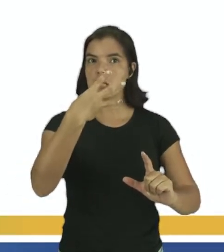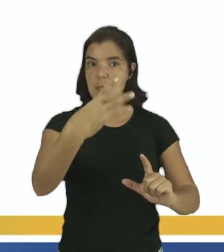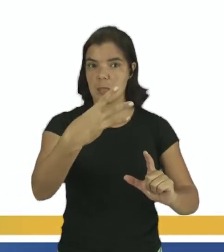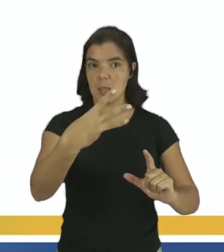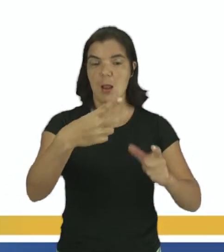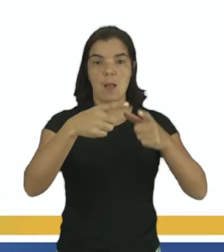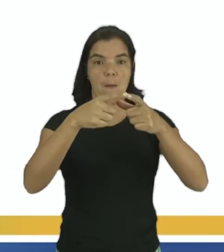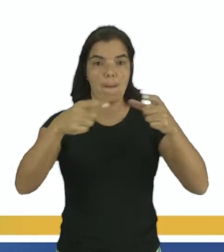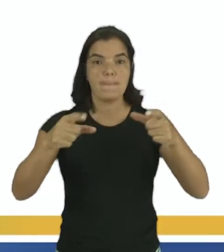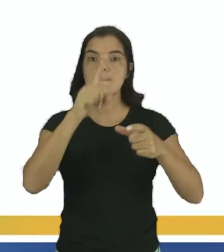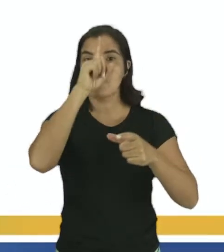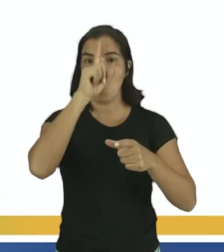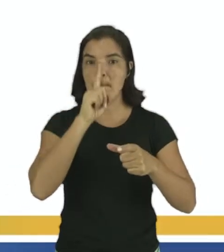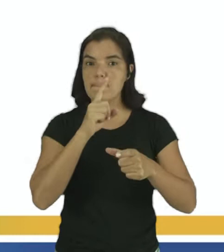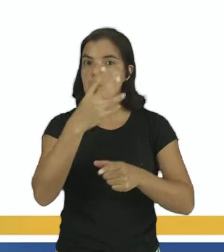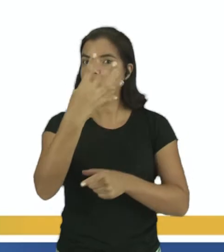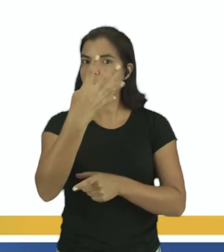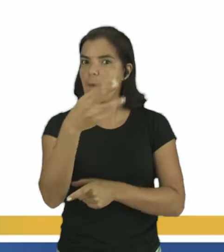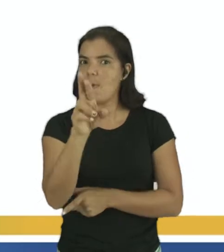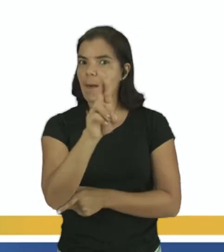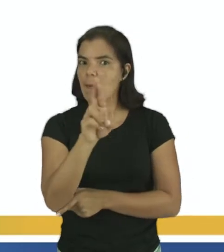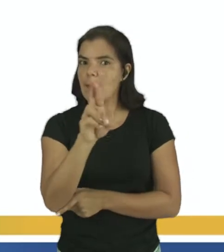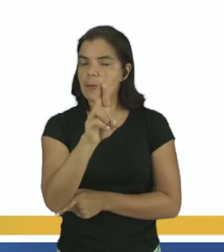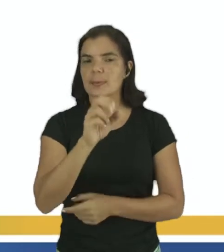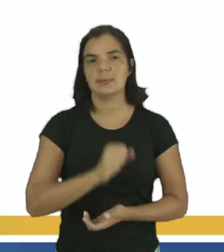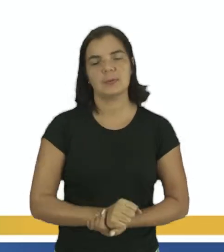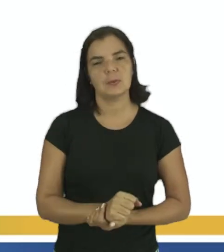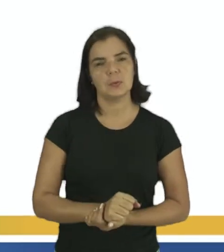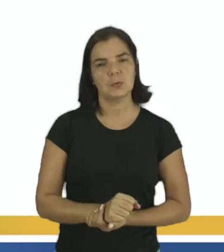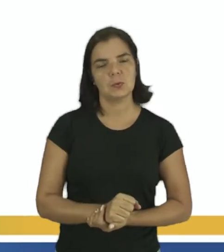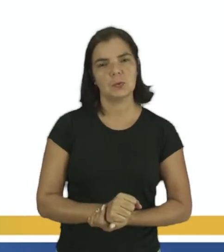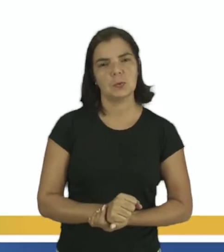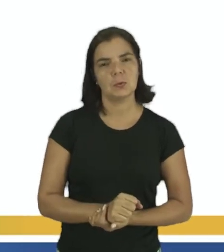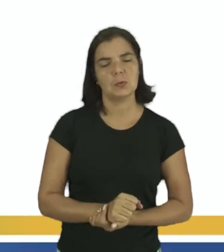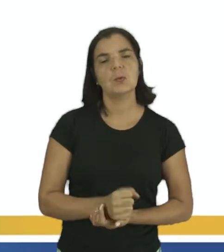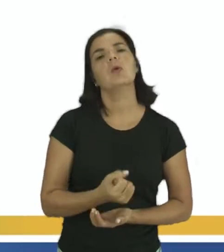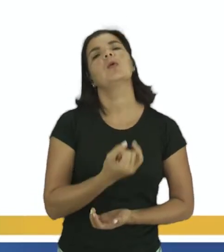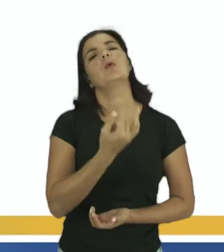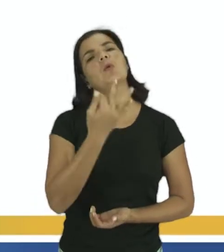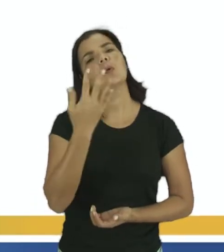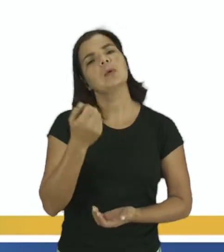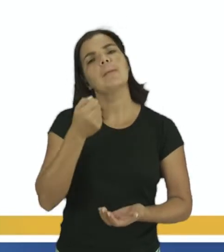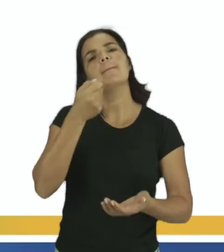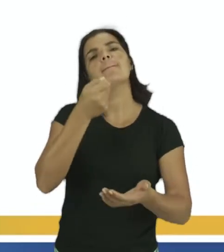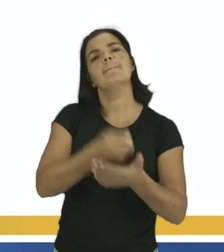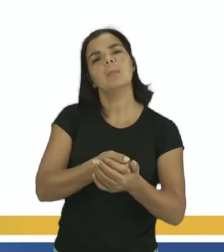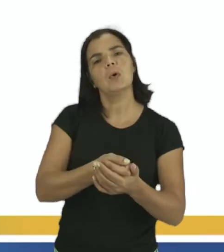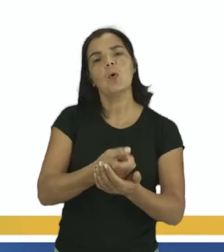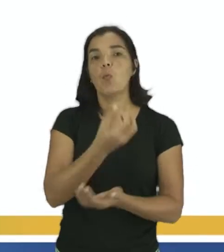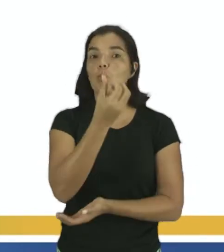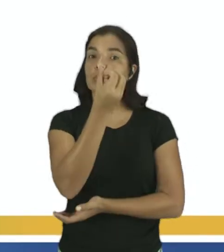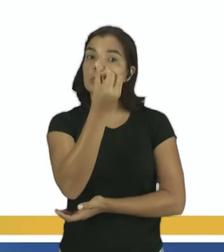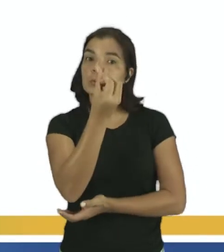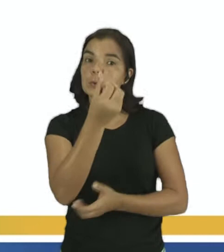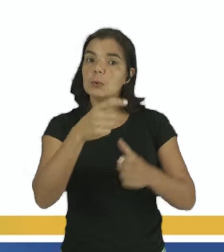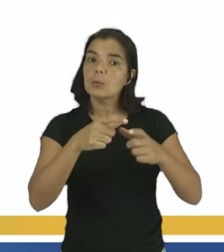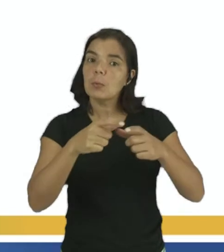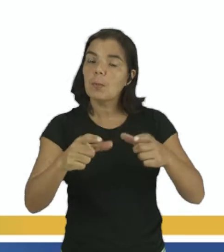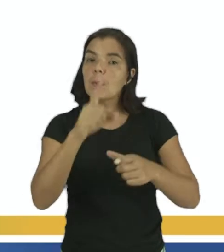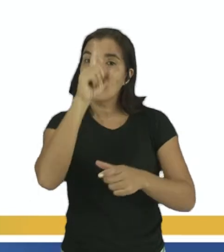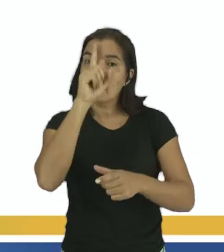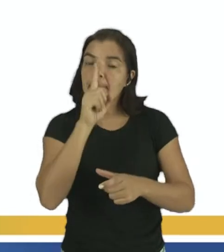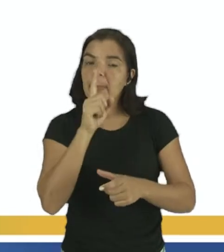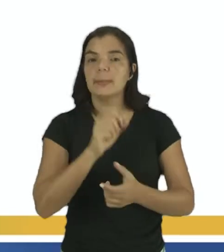papaia por quatro renais quantos pagaram quanto pagaram por seis mamão